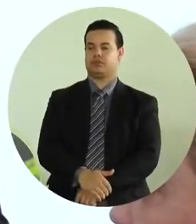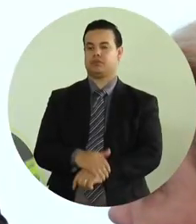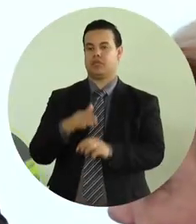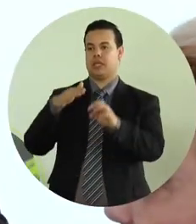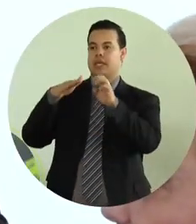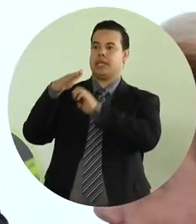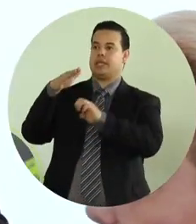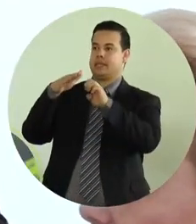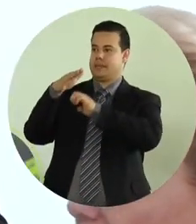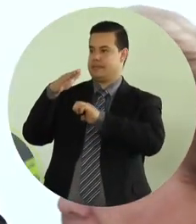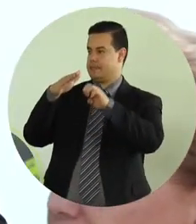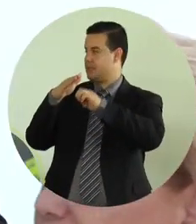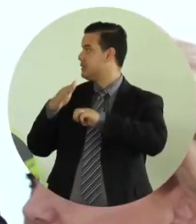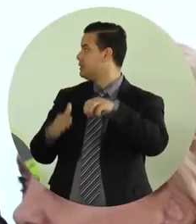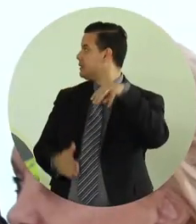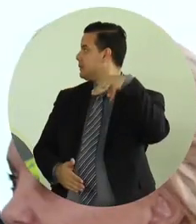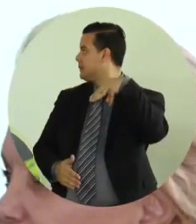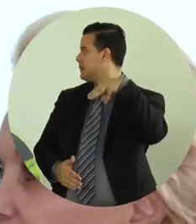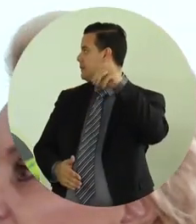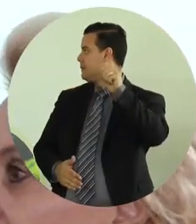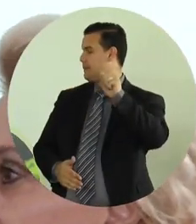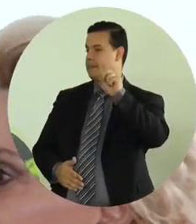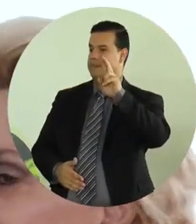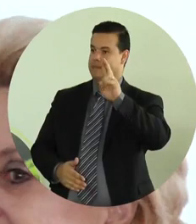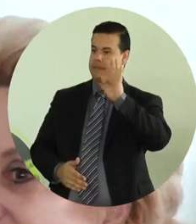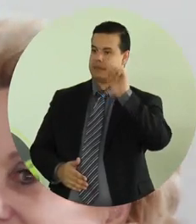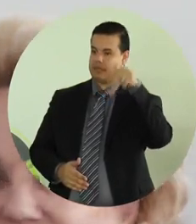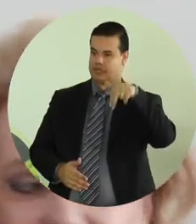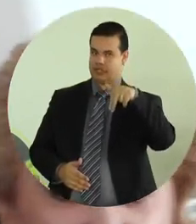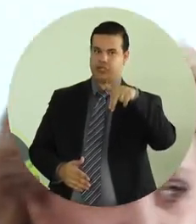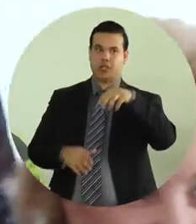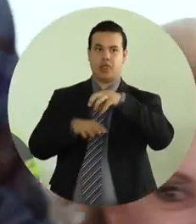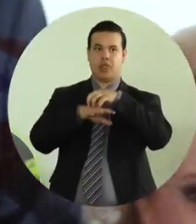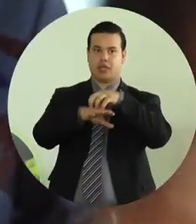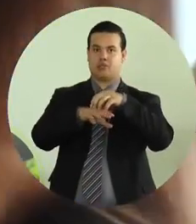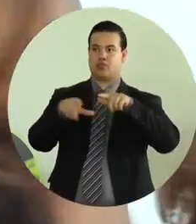Empresa Martin Brauer Comércio, Transportes e Serviços.